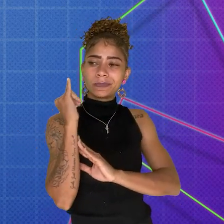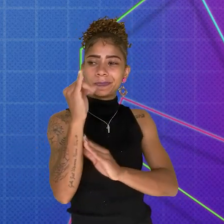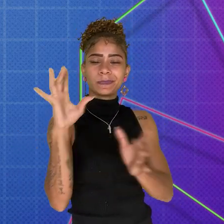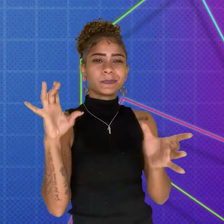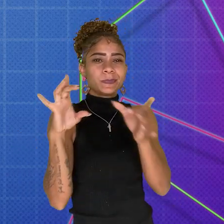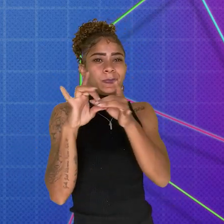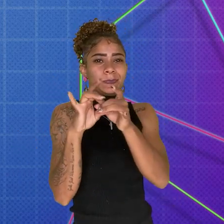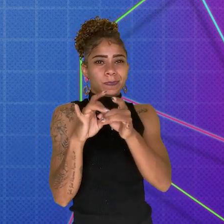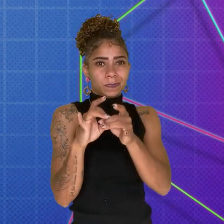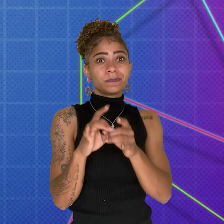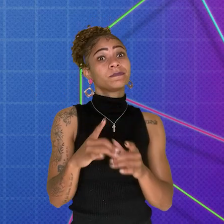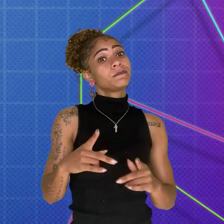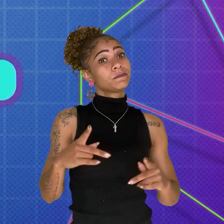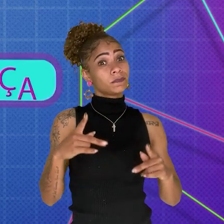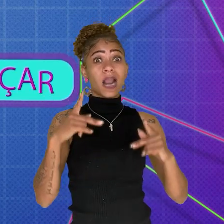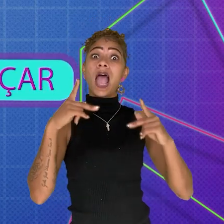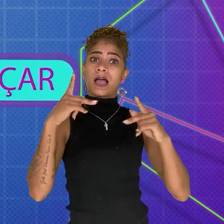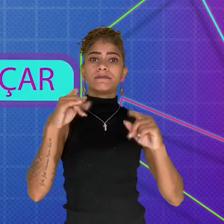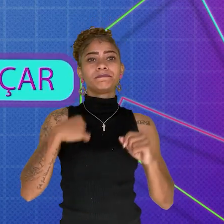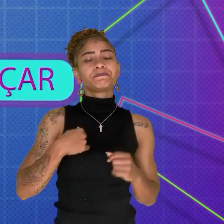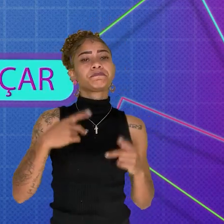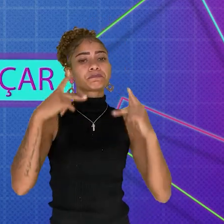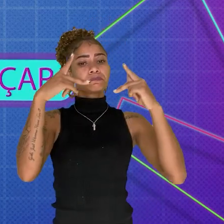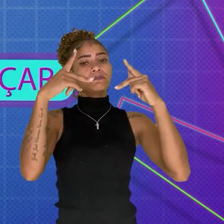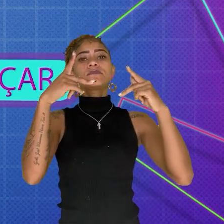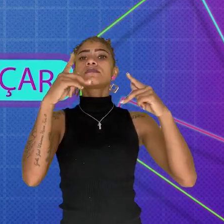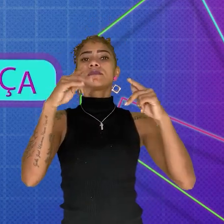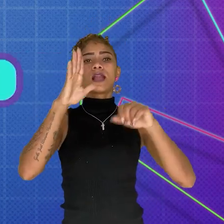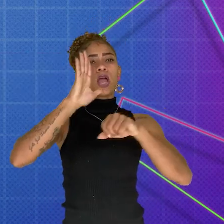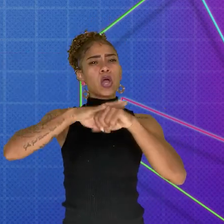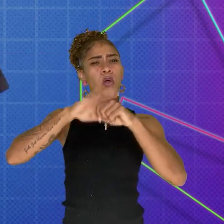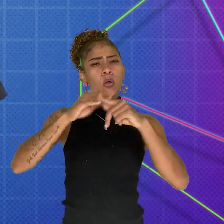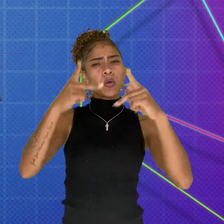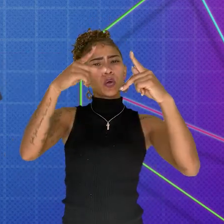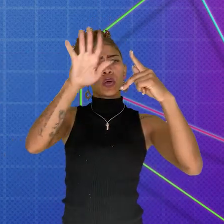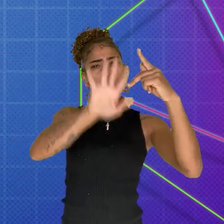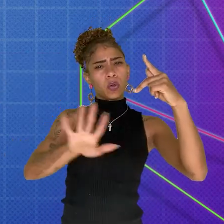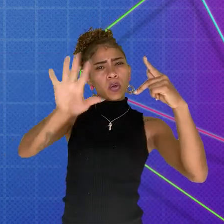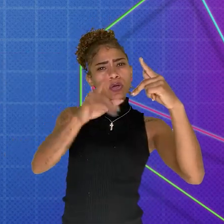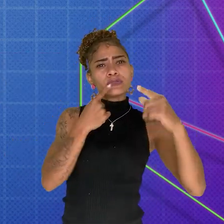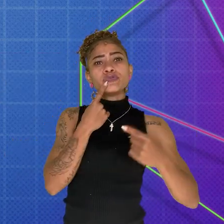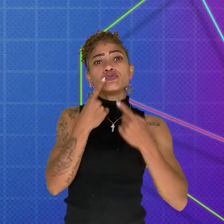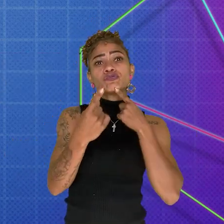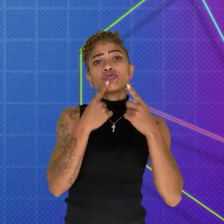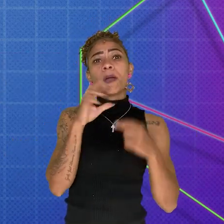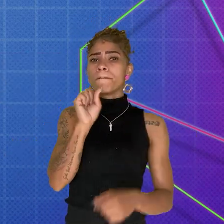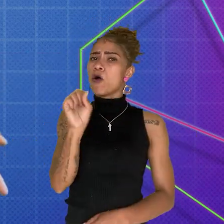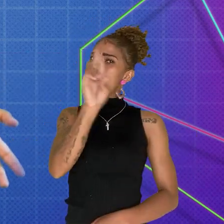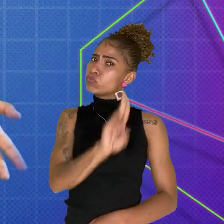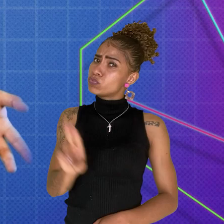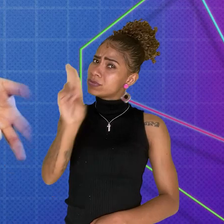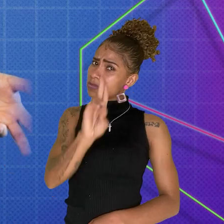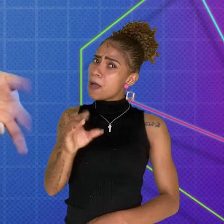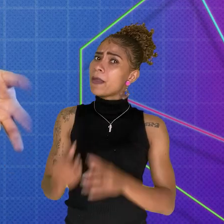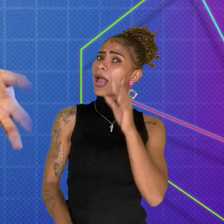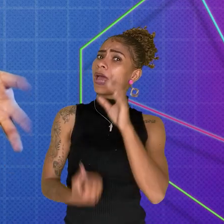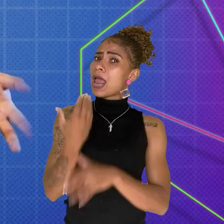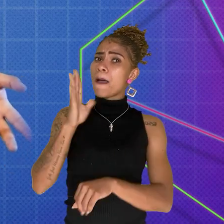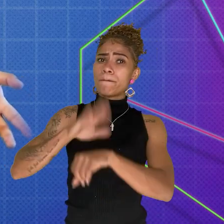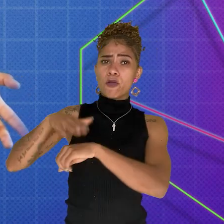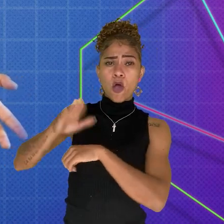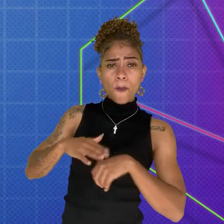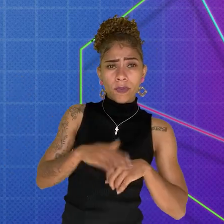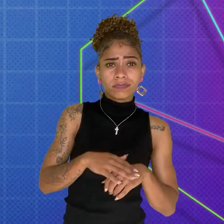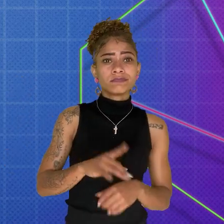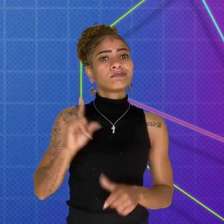história. Programas gratuitos para começar. Vamos discutir alguns programas gratuitos que você pode usar para construir trilhas sonoras